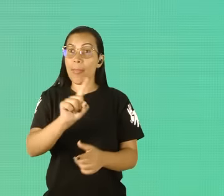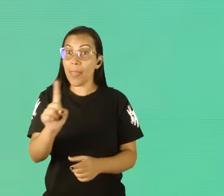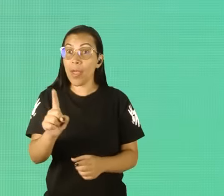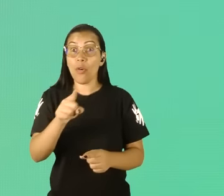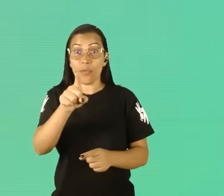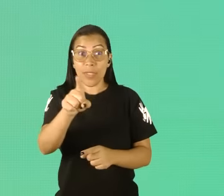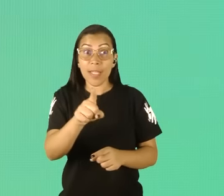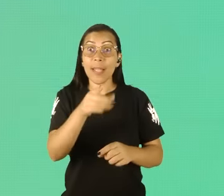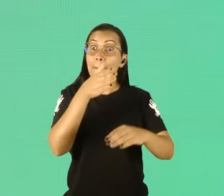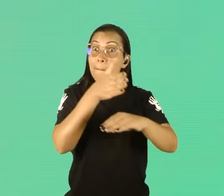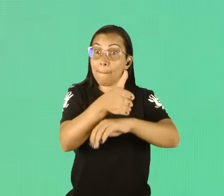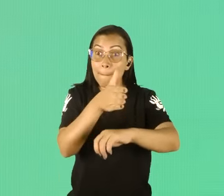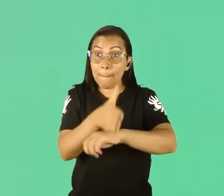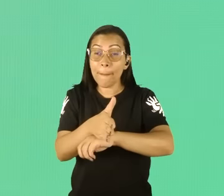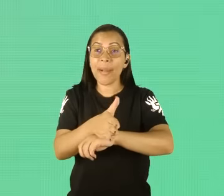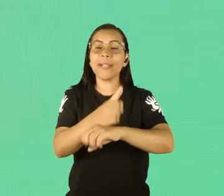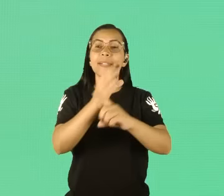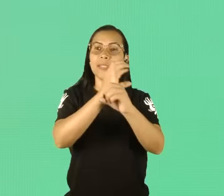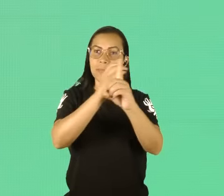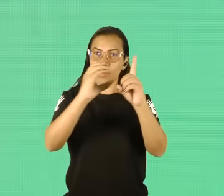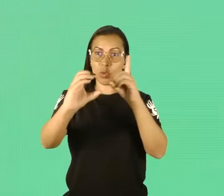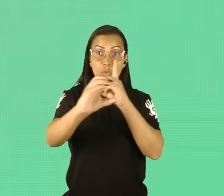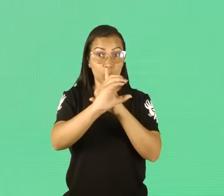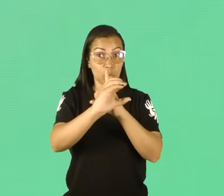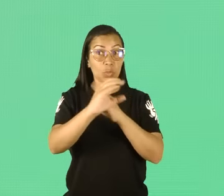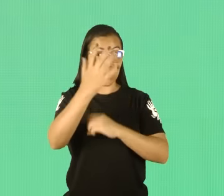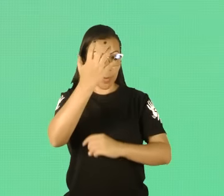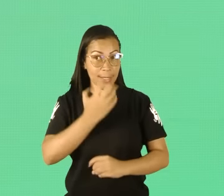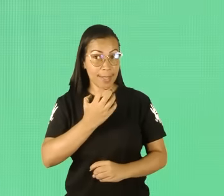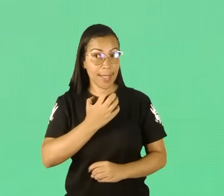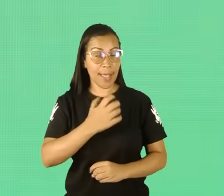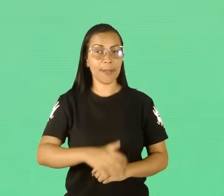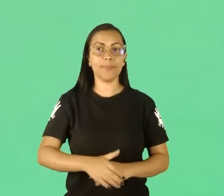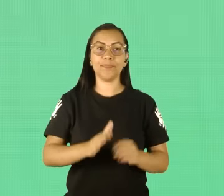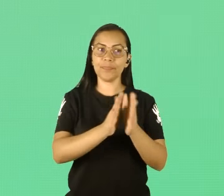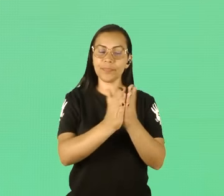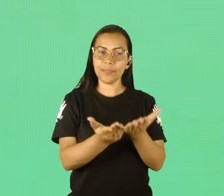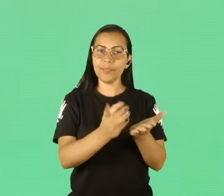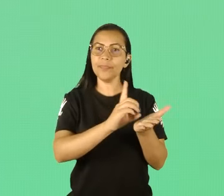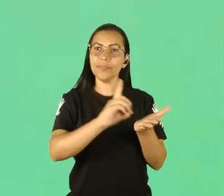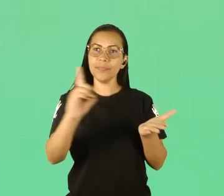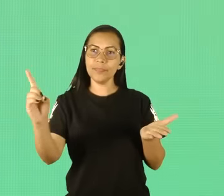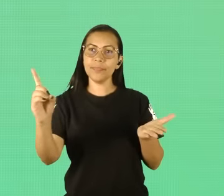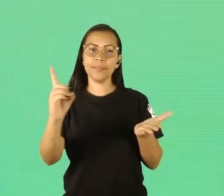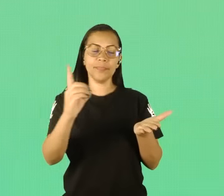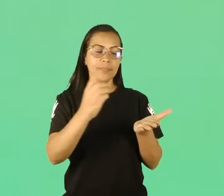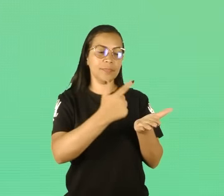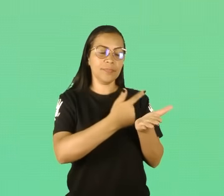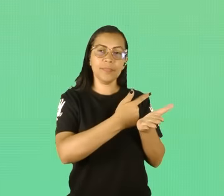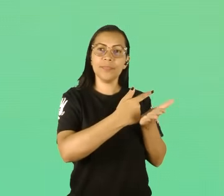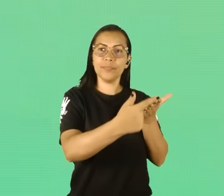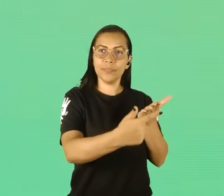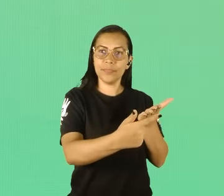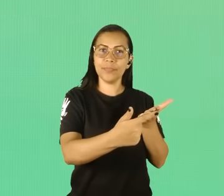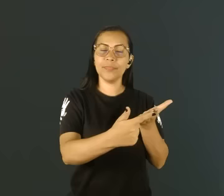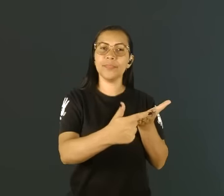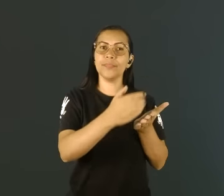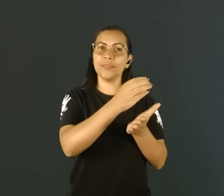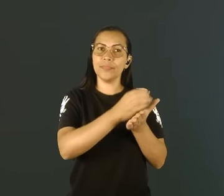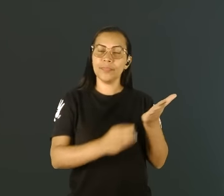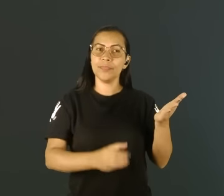culto, então leve a sério. Abra sua Bíblia comigo, meus irmãos, em Gênesis capítulo 28, verso 10.